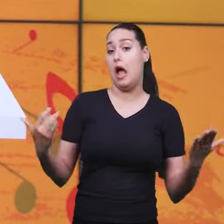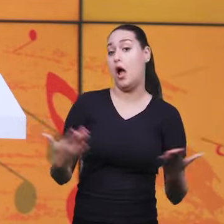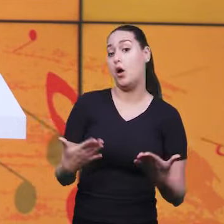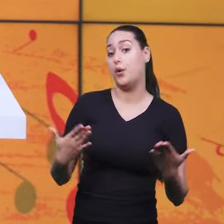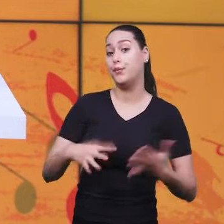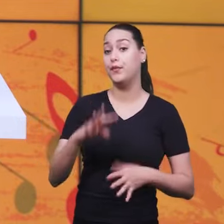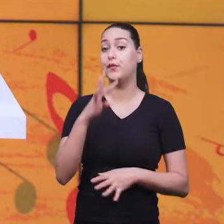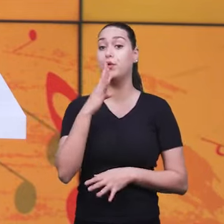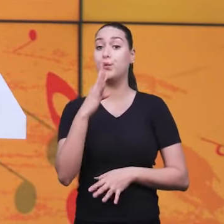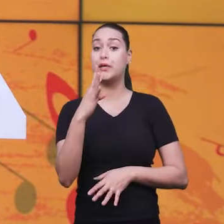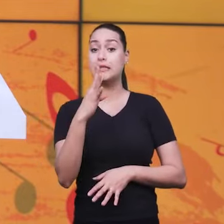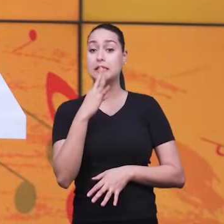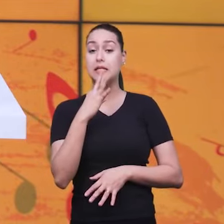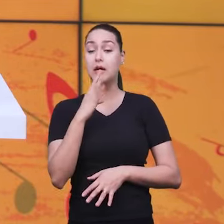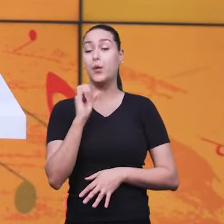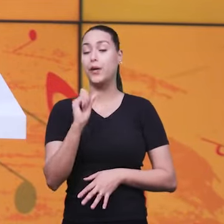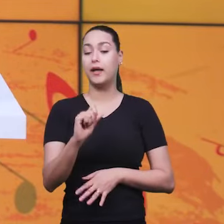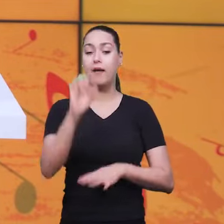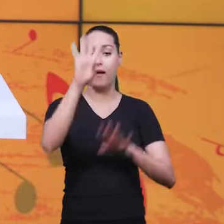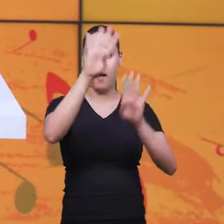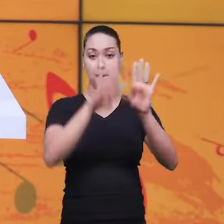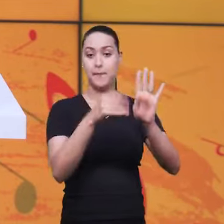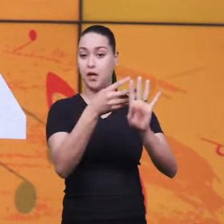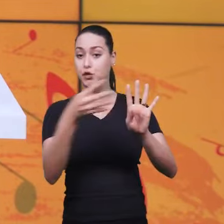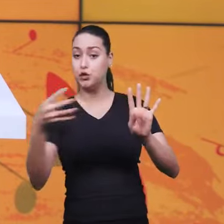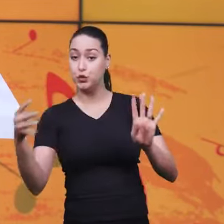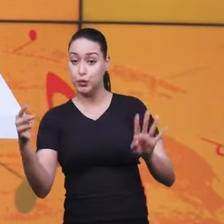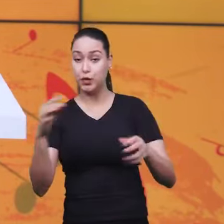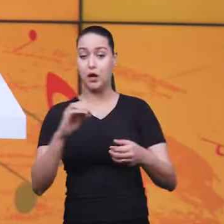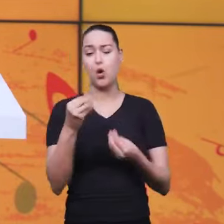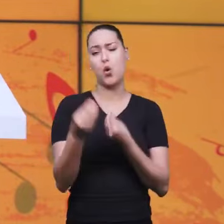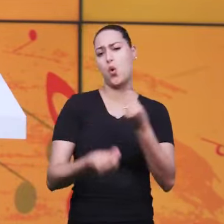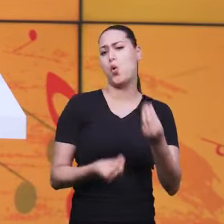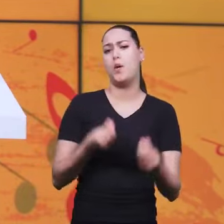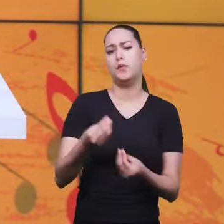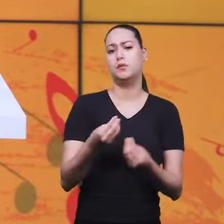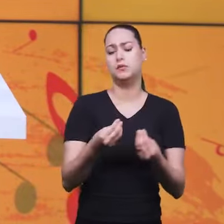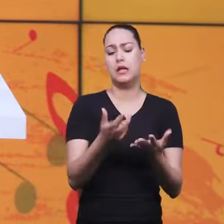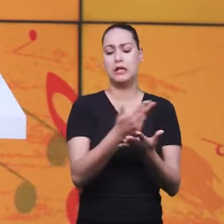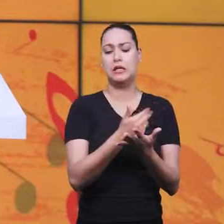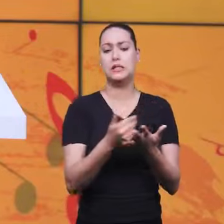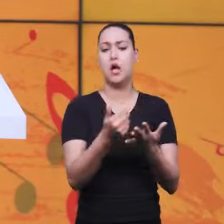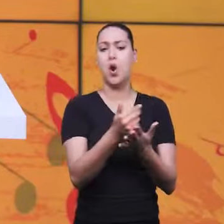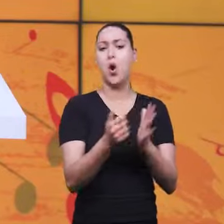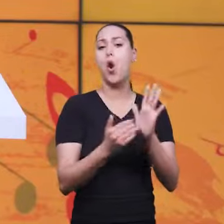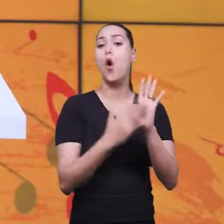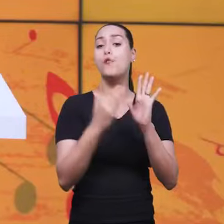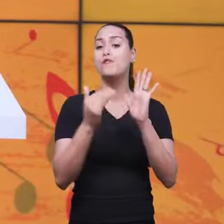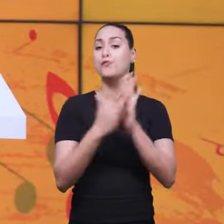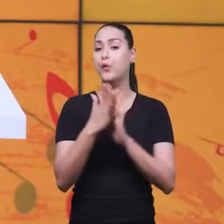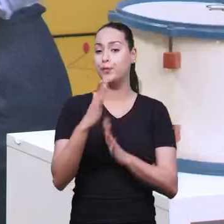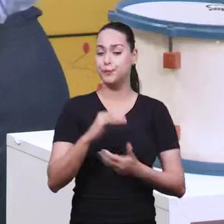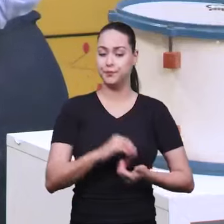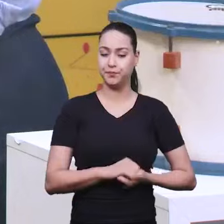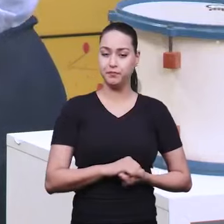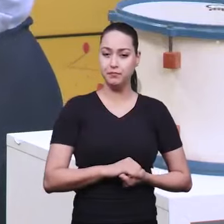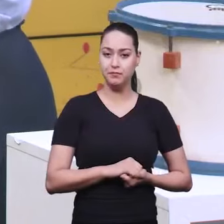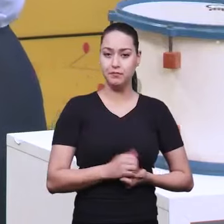Certo? Então, agora nós vamos conhecer a partitura, como está escrito no